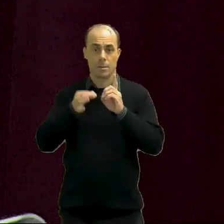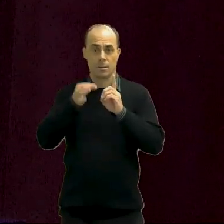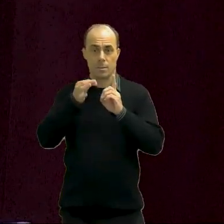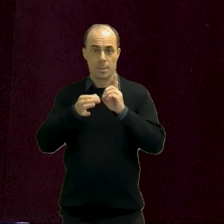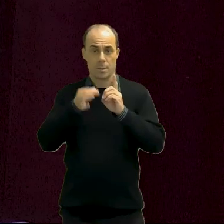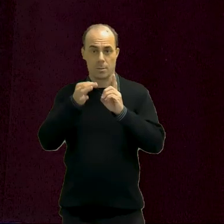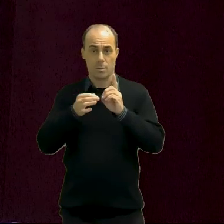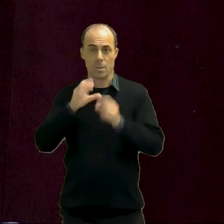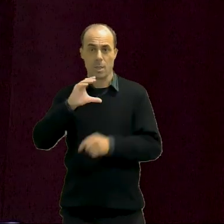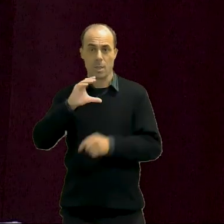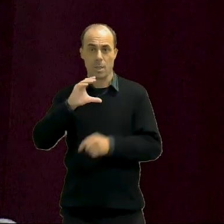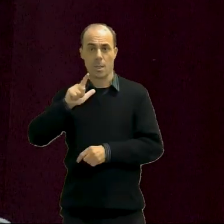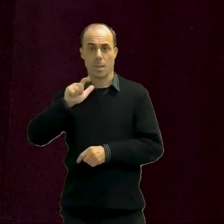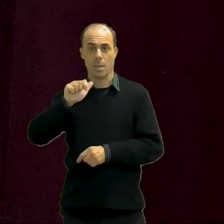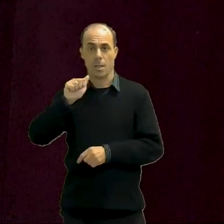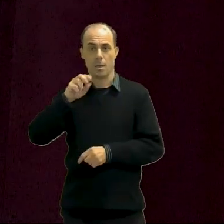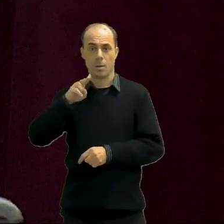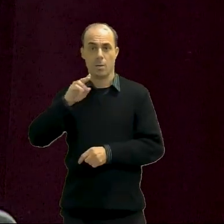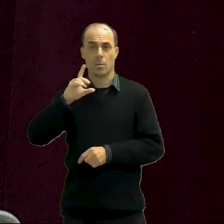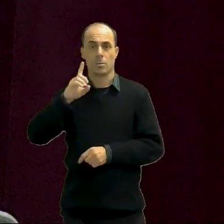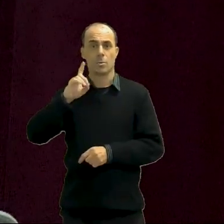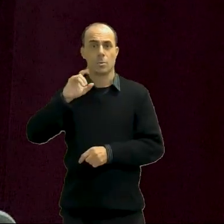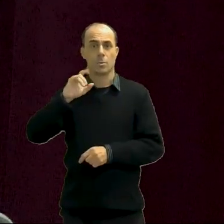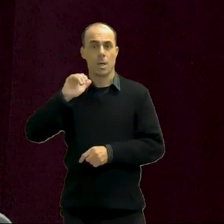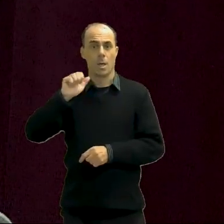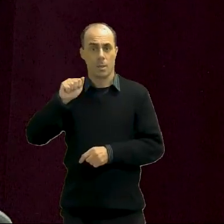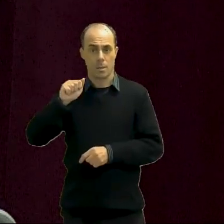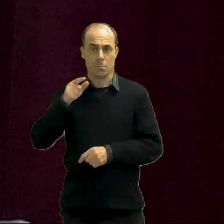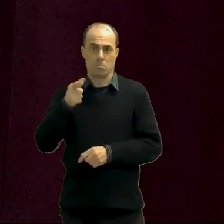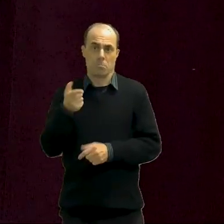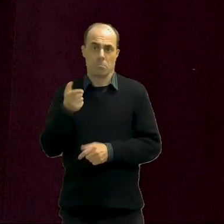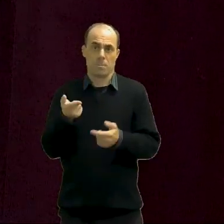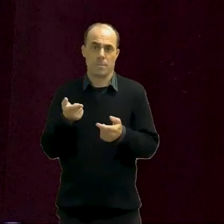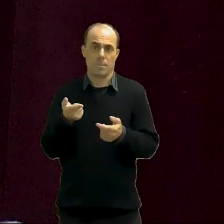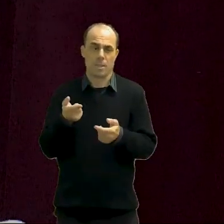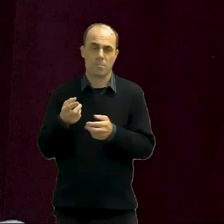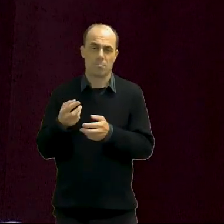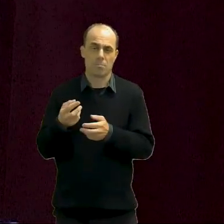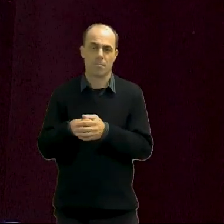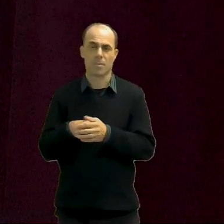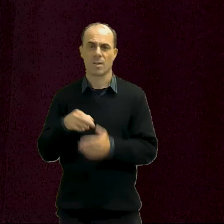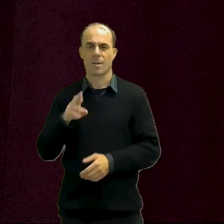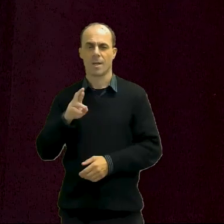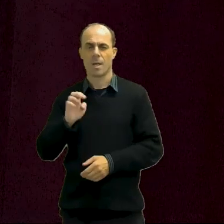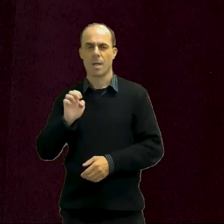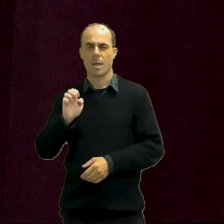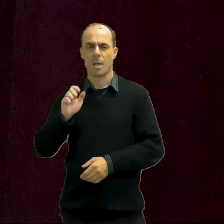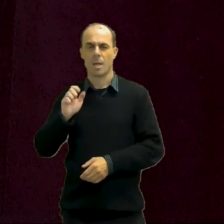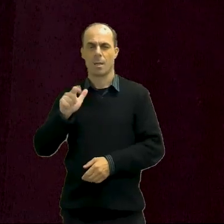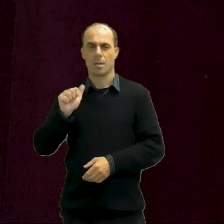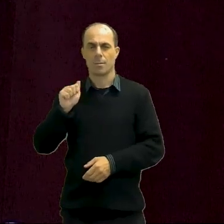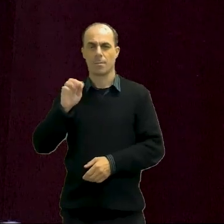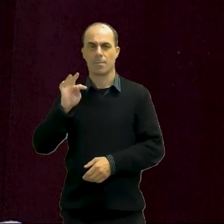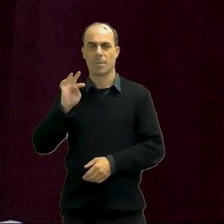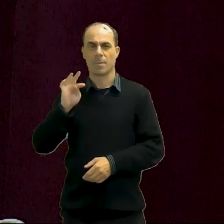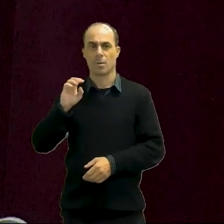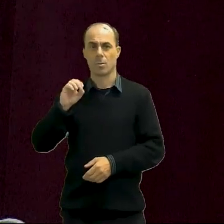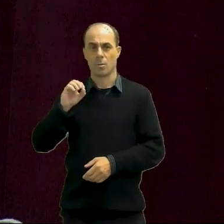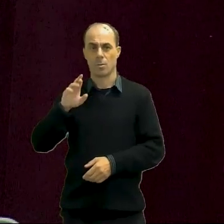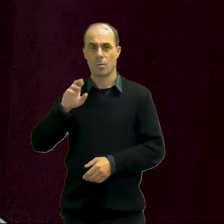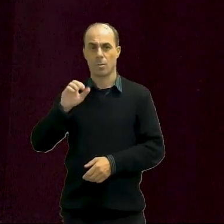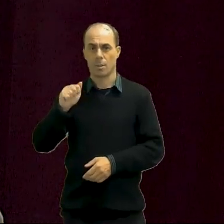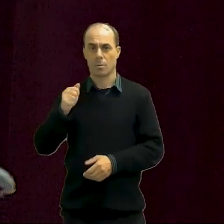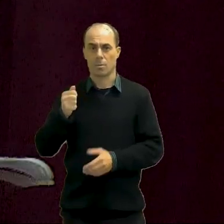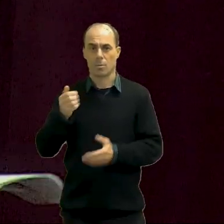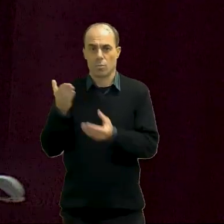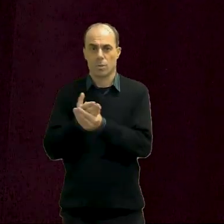que fez esse eh foi acabou eh sendo a relatora desse desse processo e